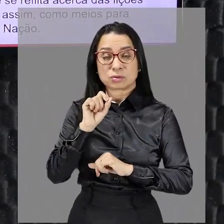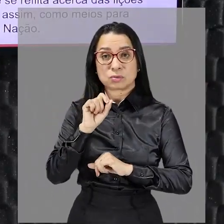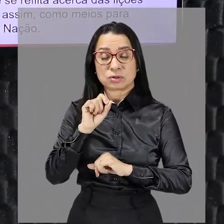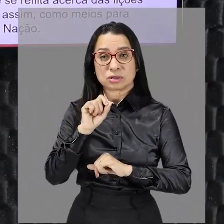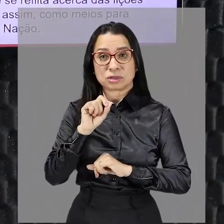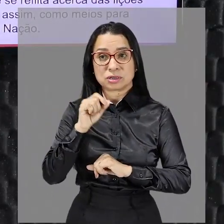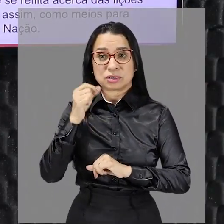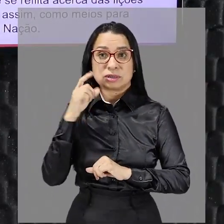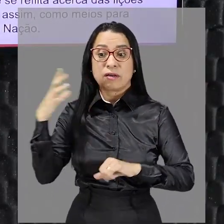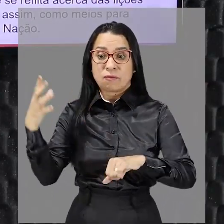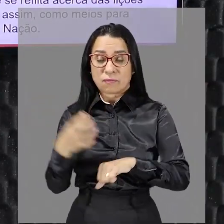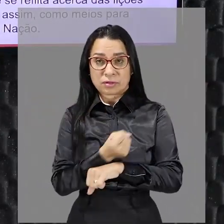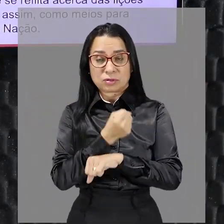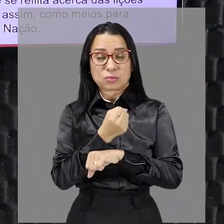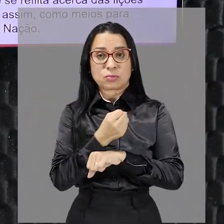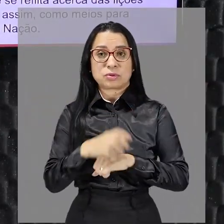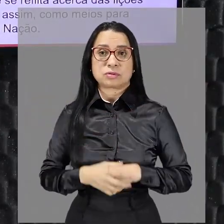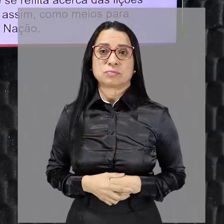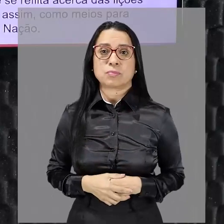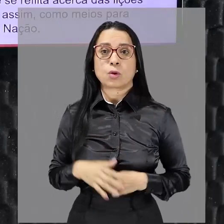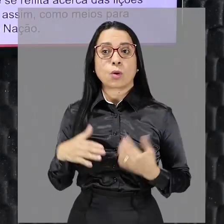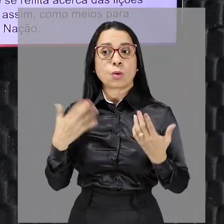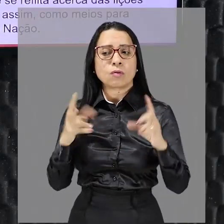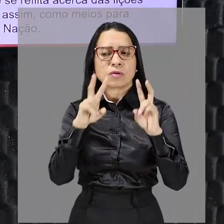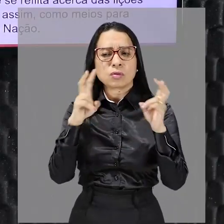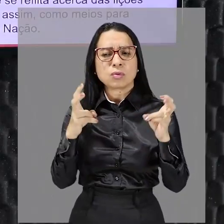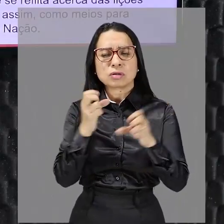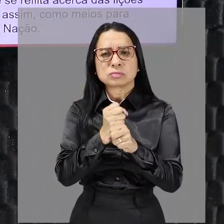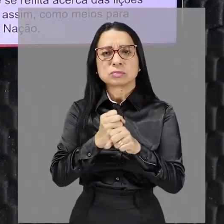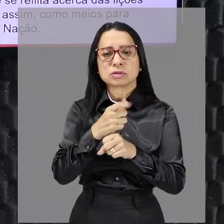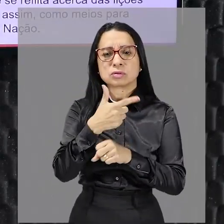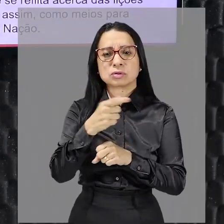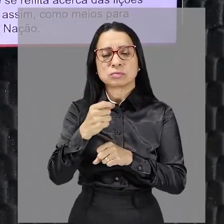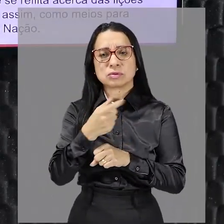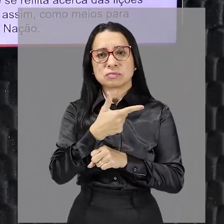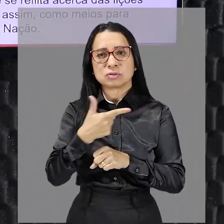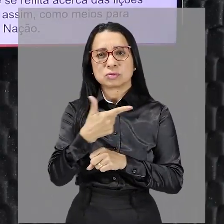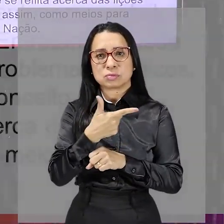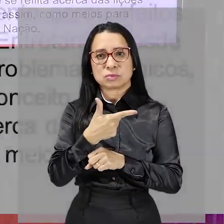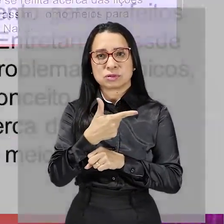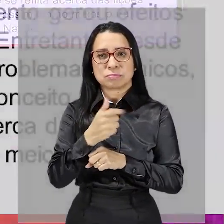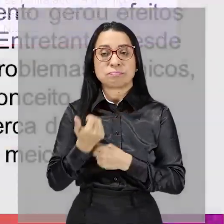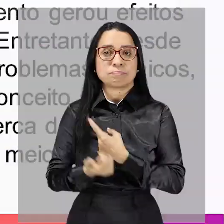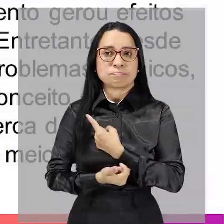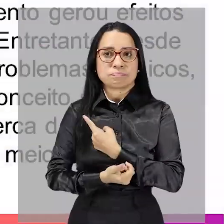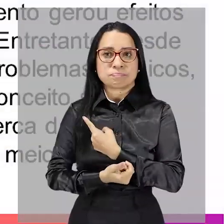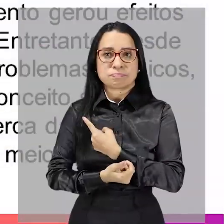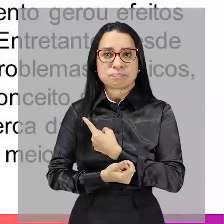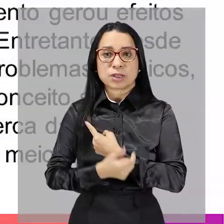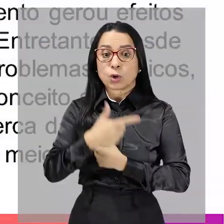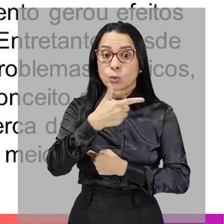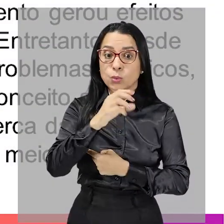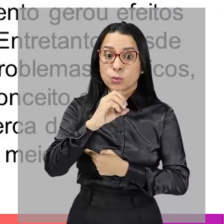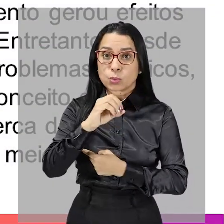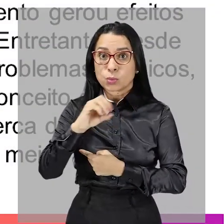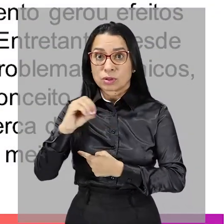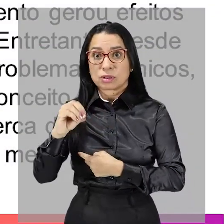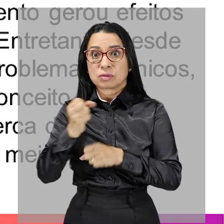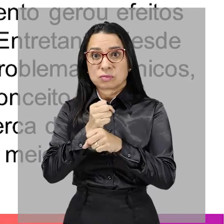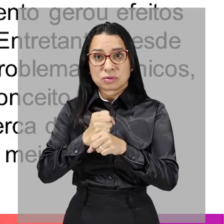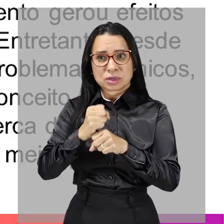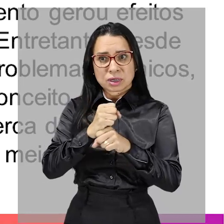redações vencedoras. Qual foi o tema do ano de 2022? O tema foi 200 anos de